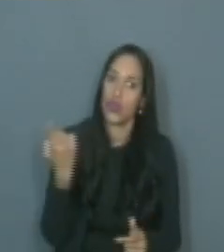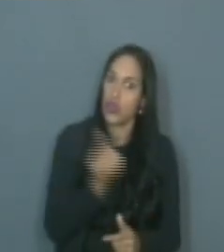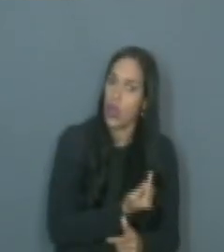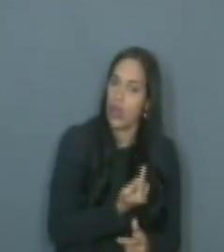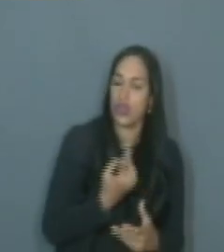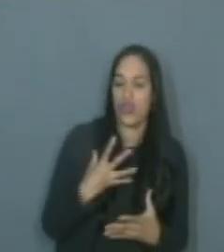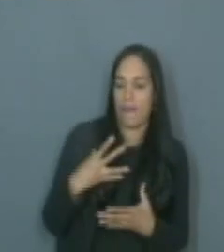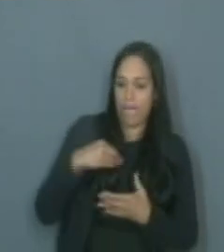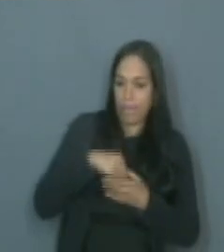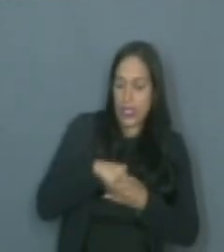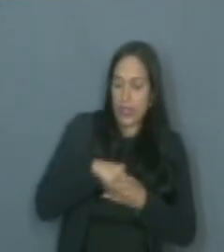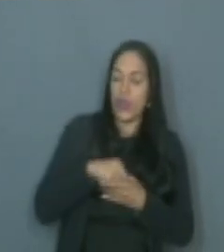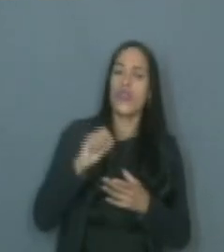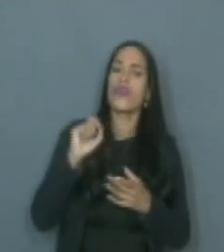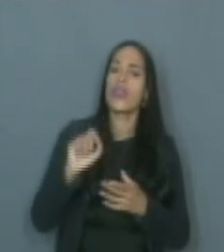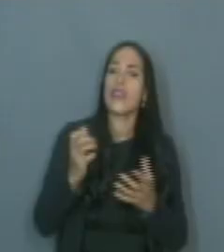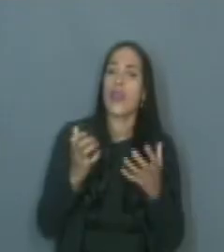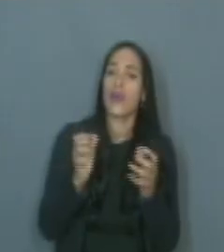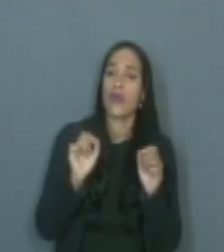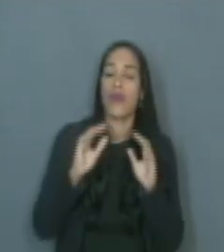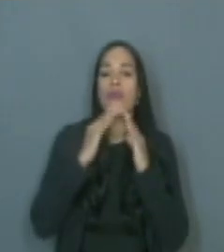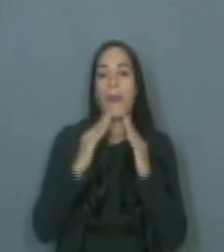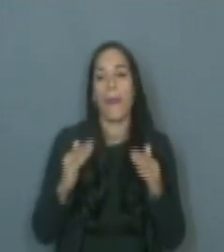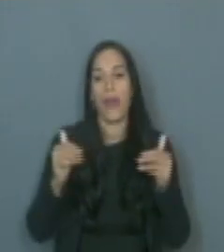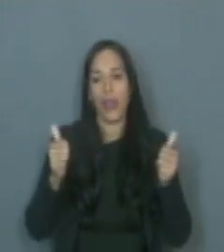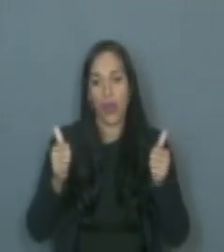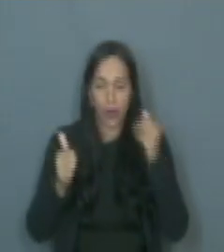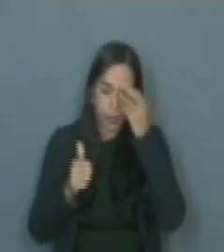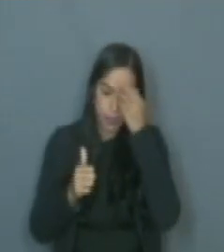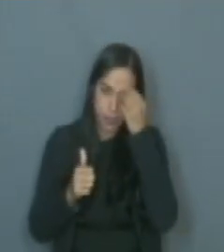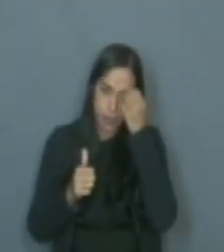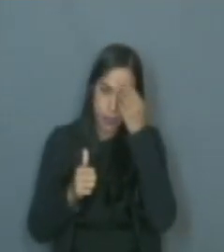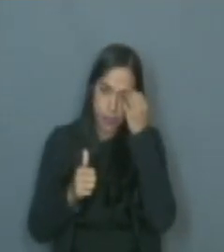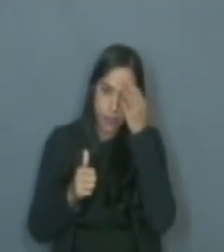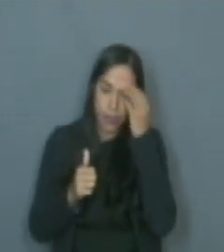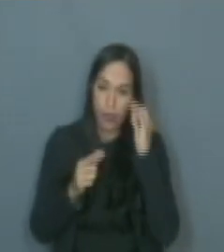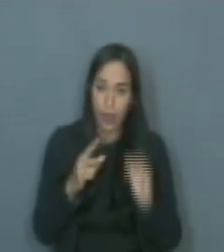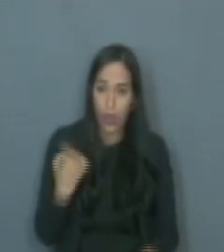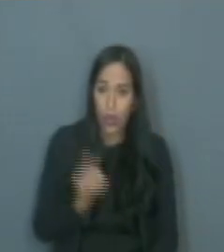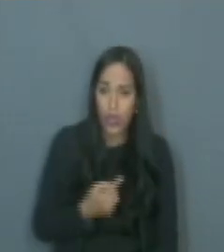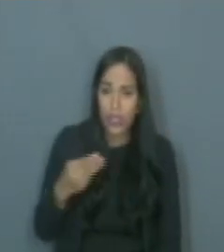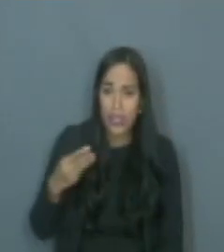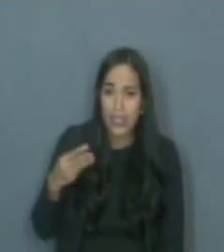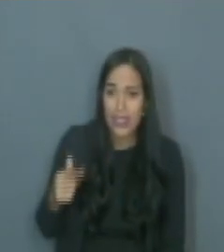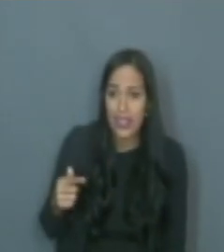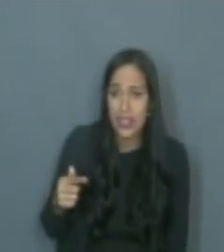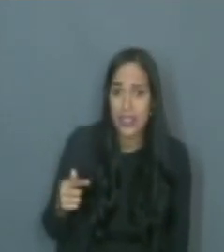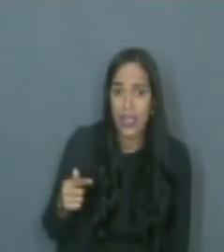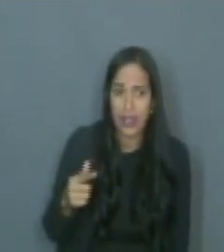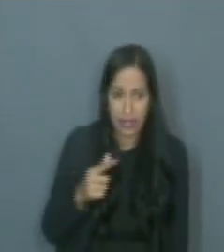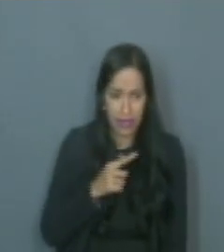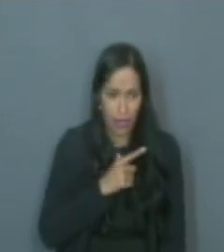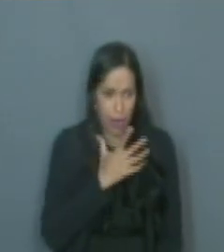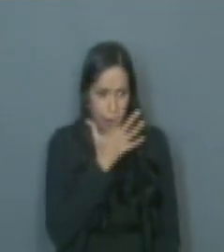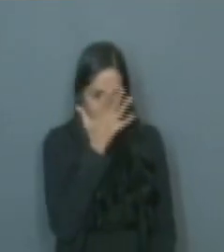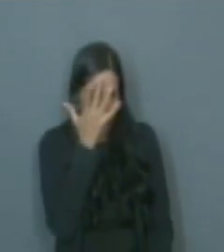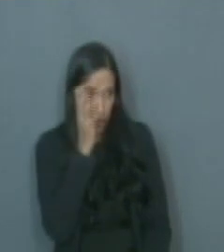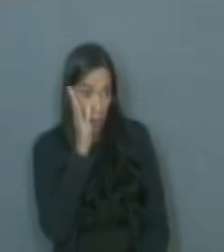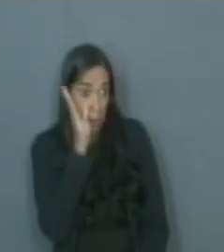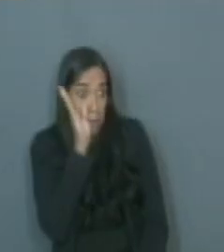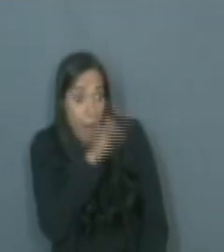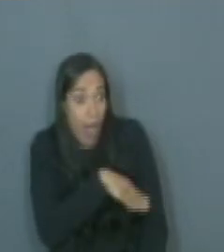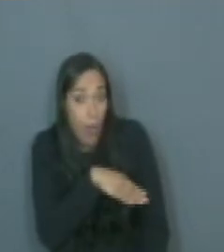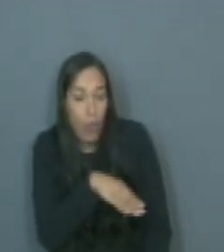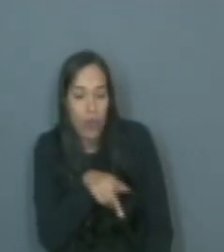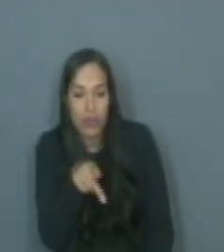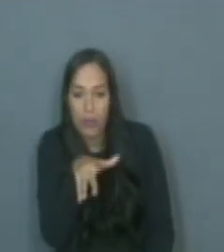si aquilo que é melhor. Eu não acredito que tenha entre os 37 vereadores alguém que deseje o mal do povo da cidade